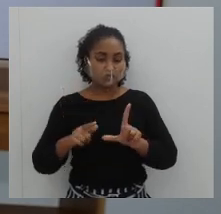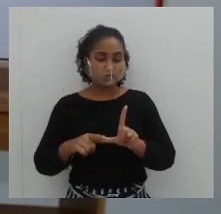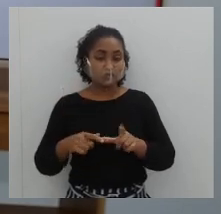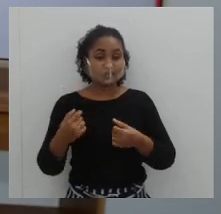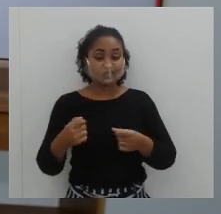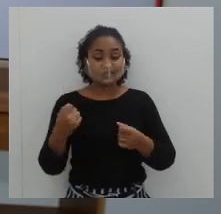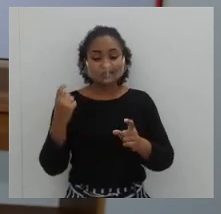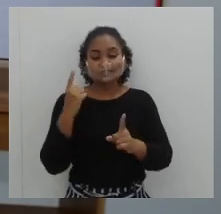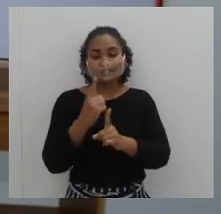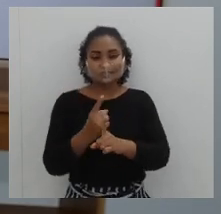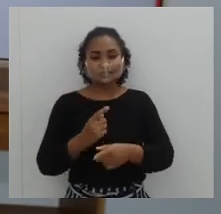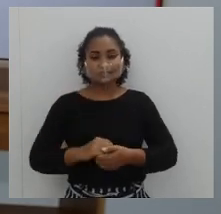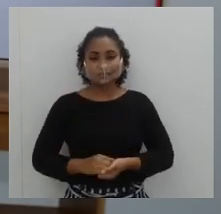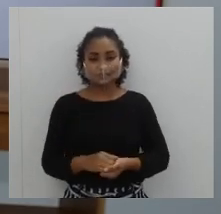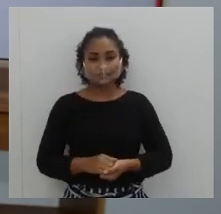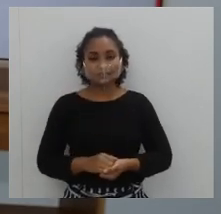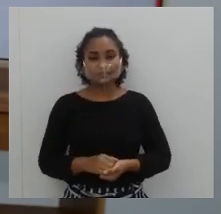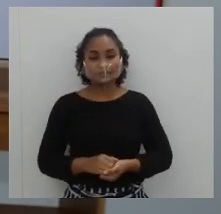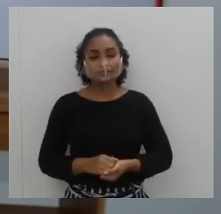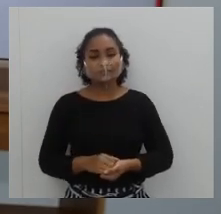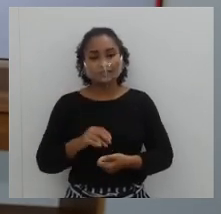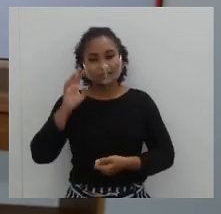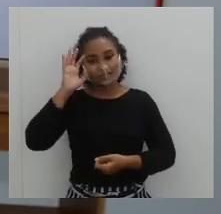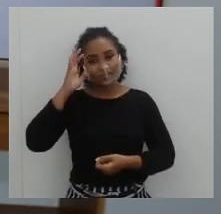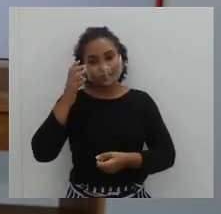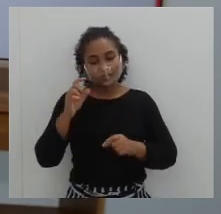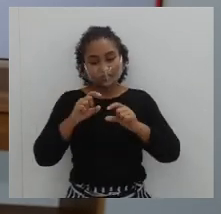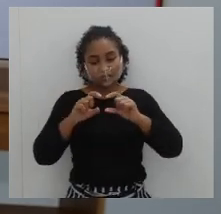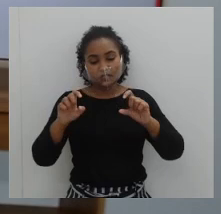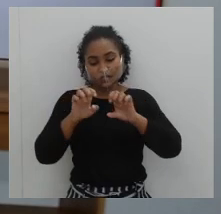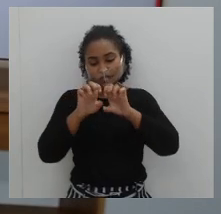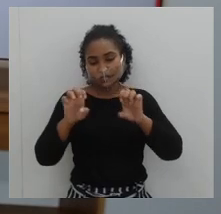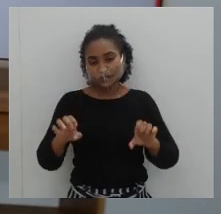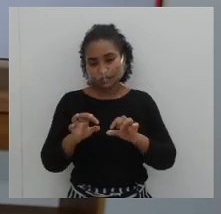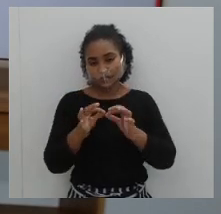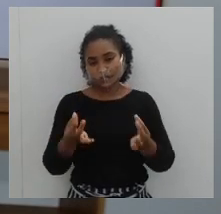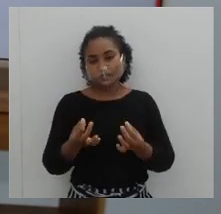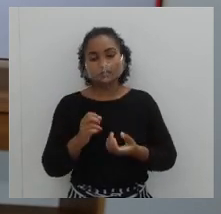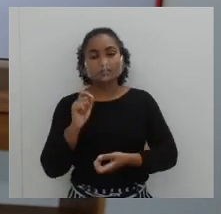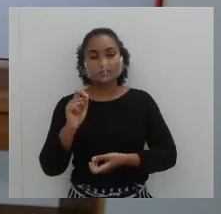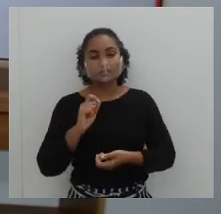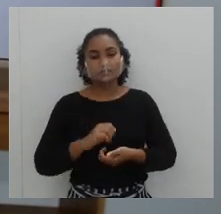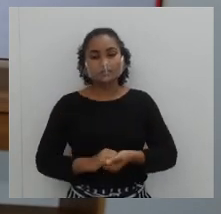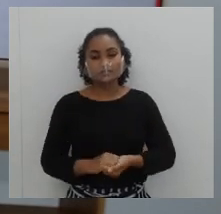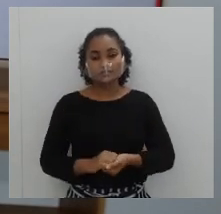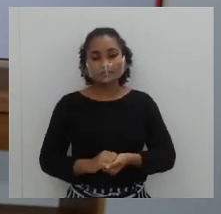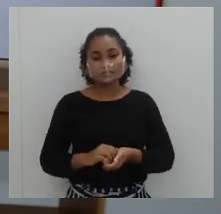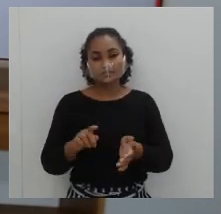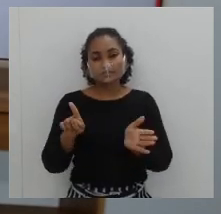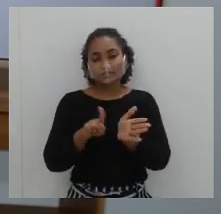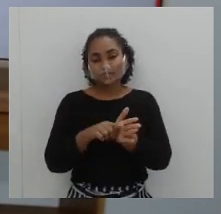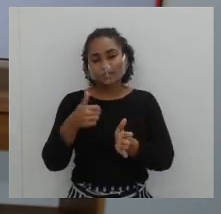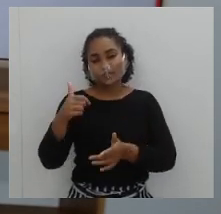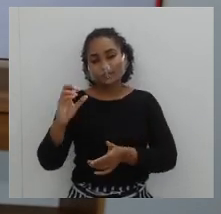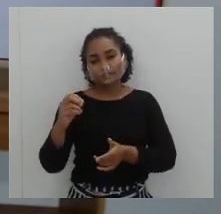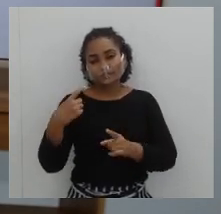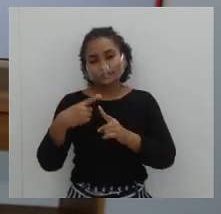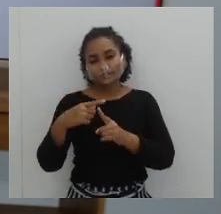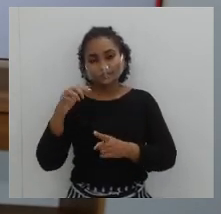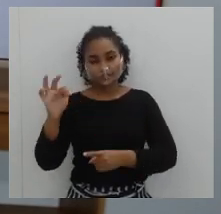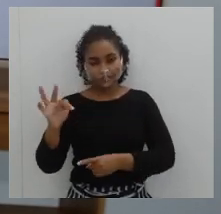descobrir. Então, resolvendo aqui a equação simples, vai ficar menos 10 mais